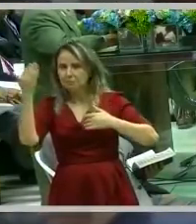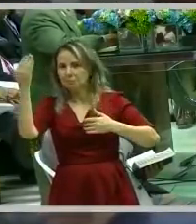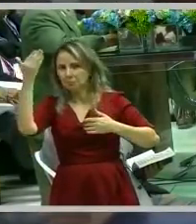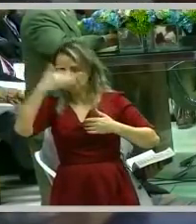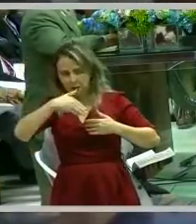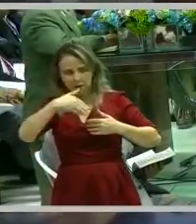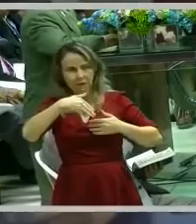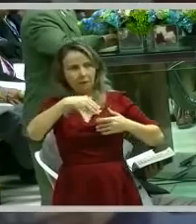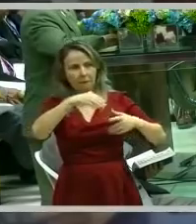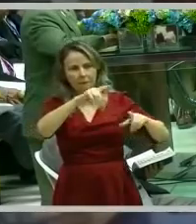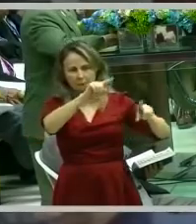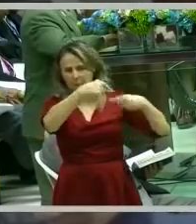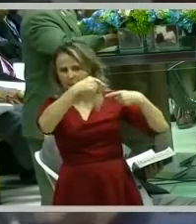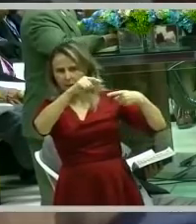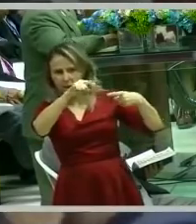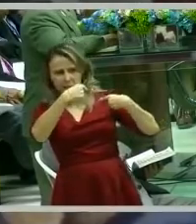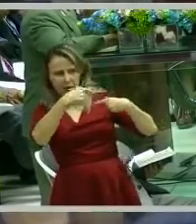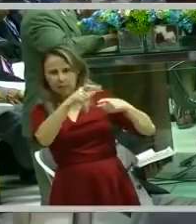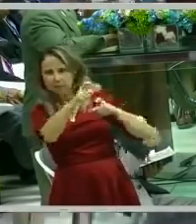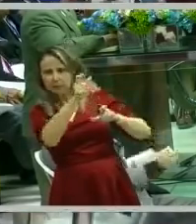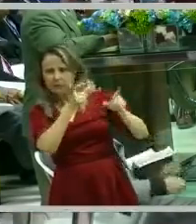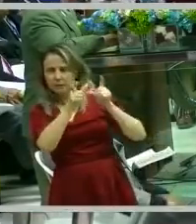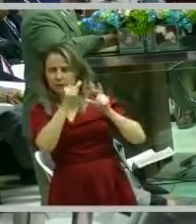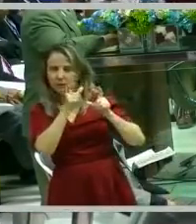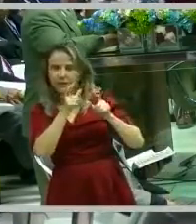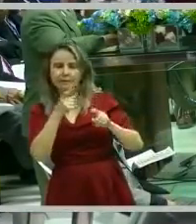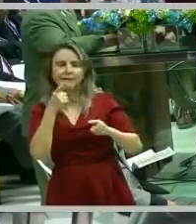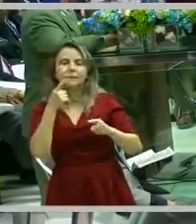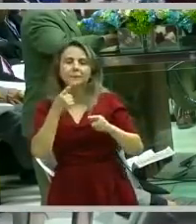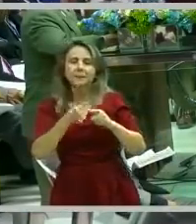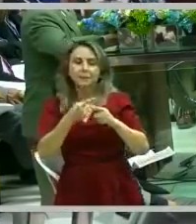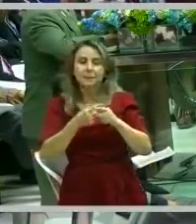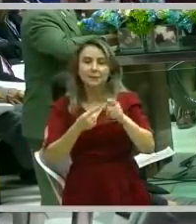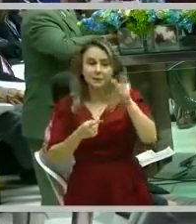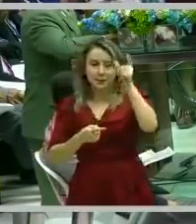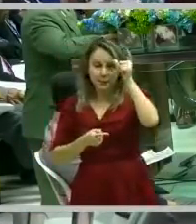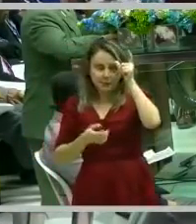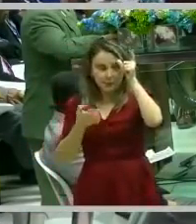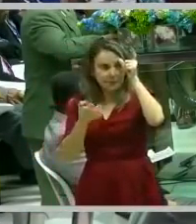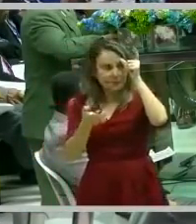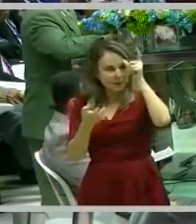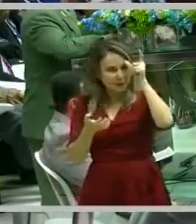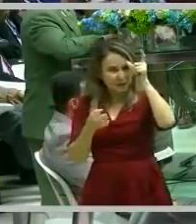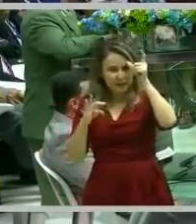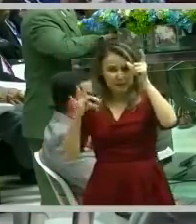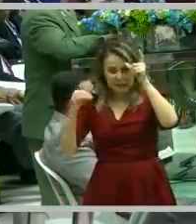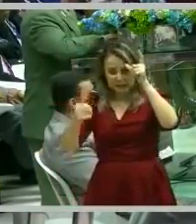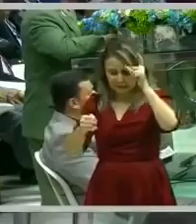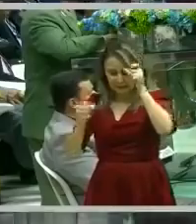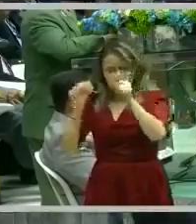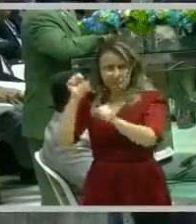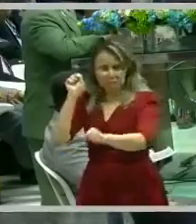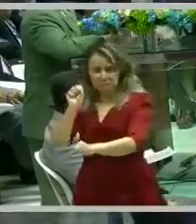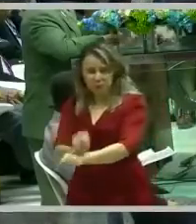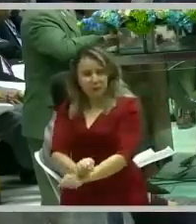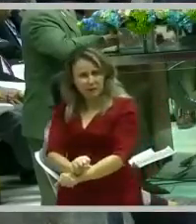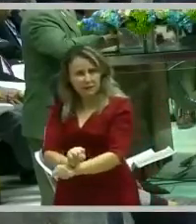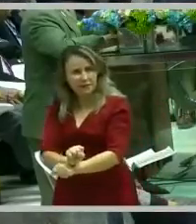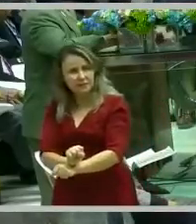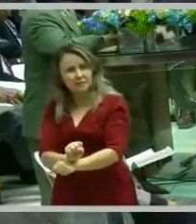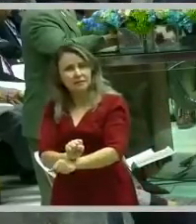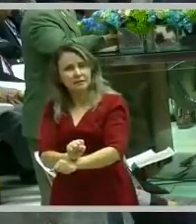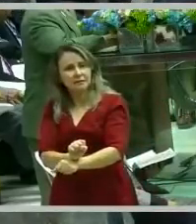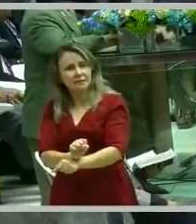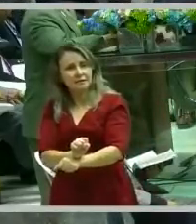Aleluia. Porque o diabo quer que tudo fique parado, ele quer que tudo fique calmo, ele quer que ninguém se manifeste com o